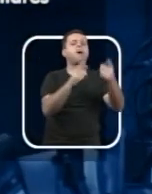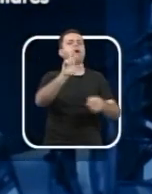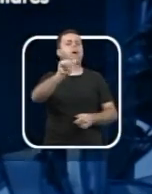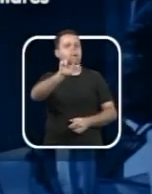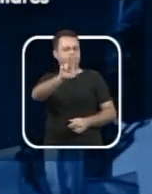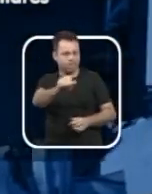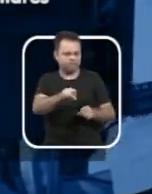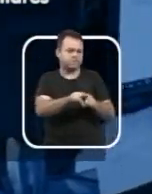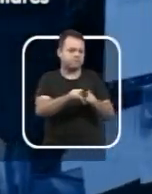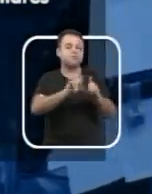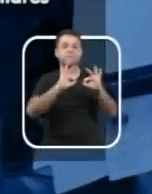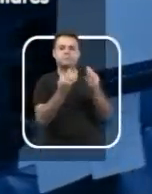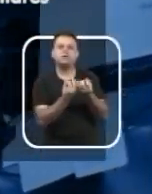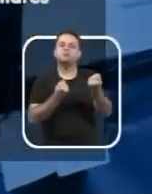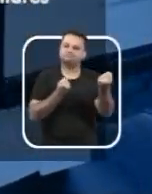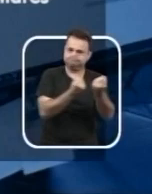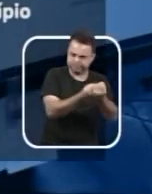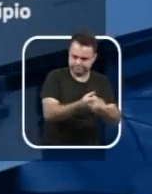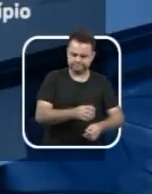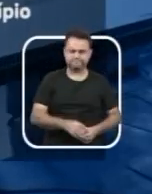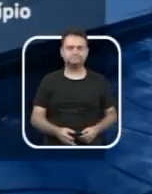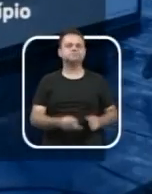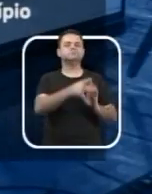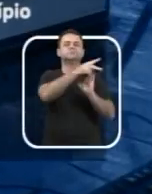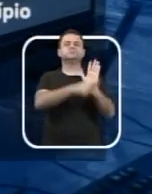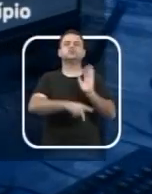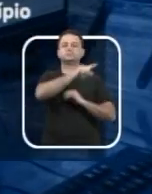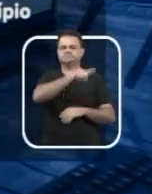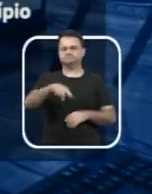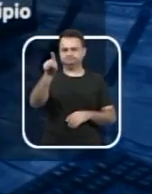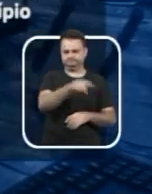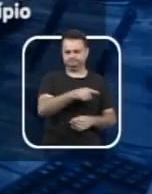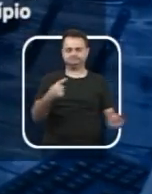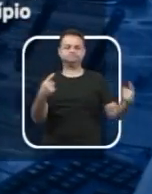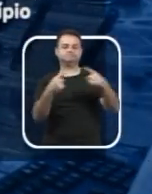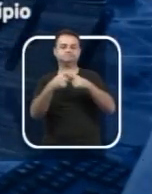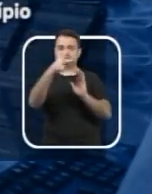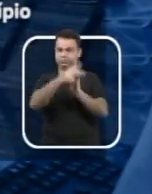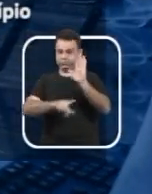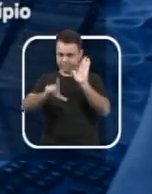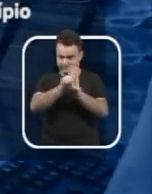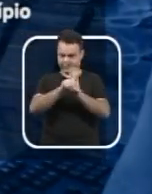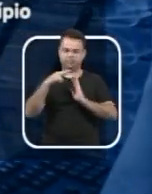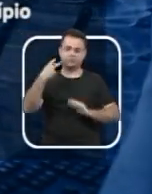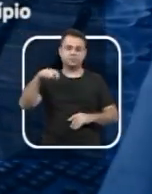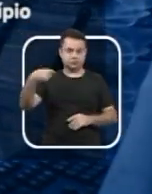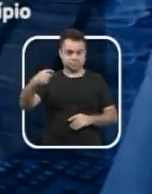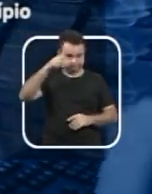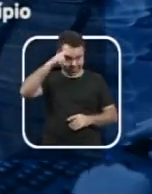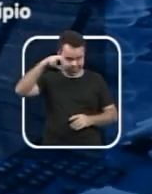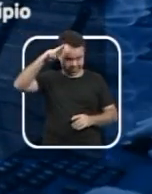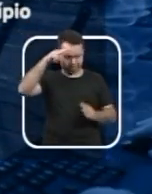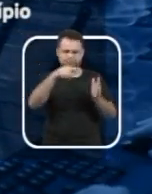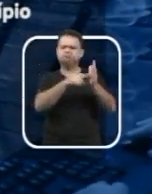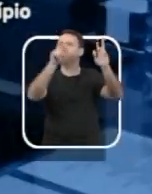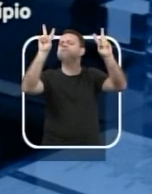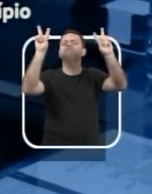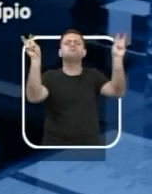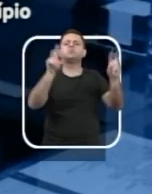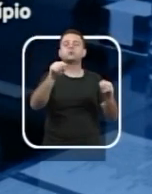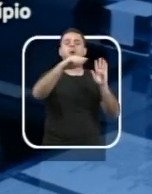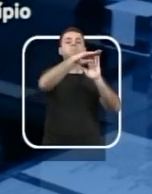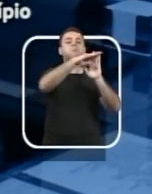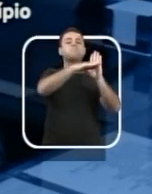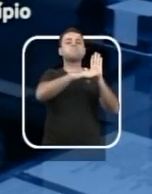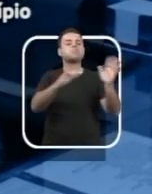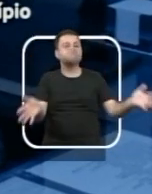doenças raras e seus familiares. Veto total ao projeto de lei também de Jean Charles, que estabelece a política